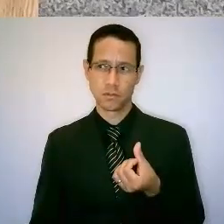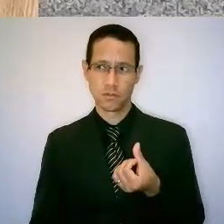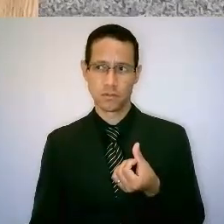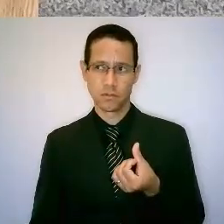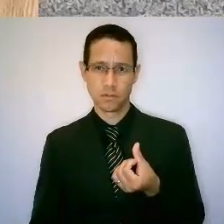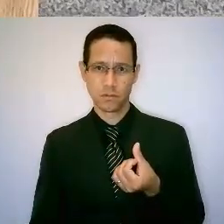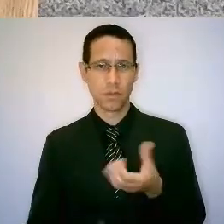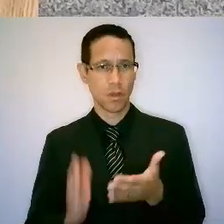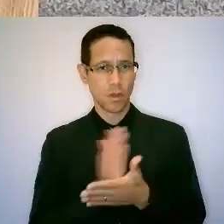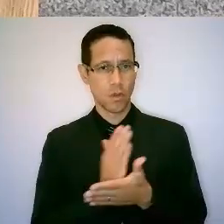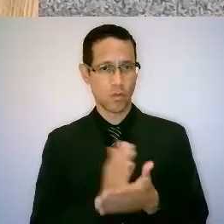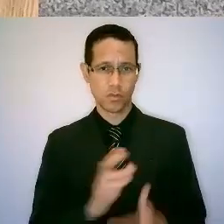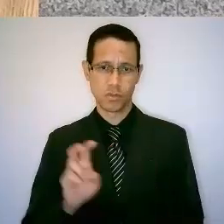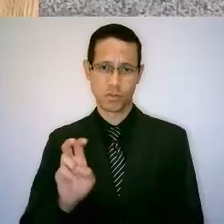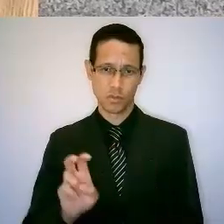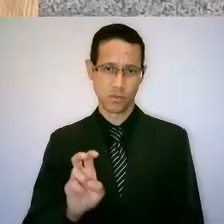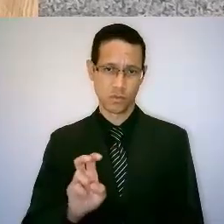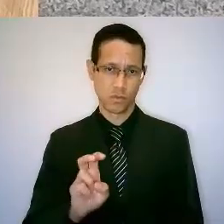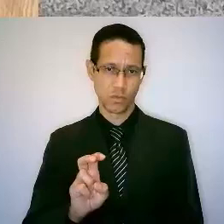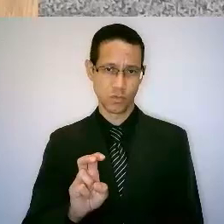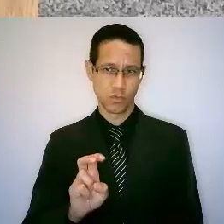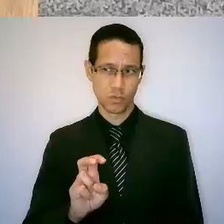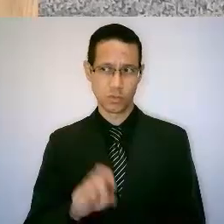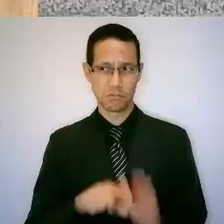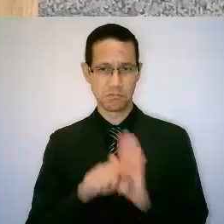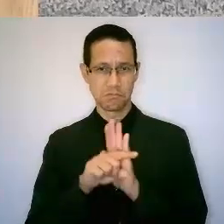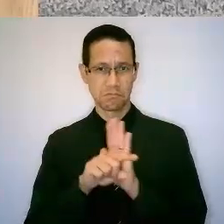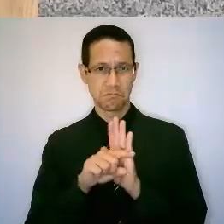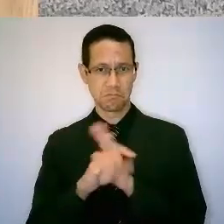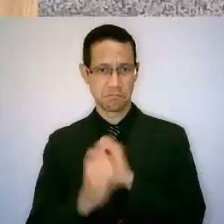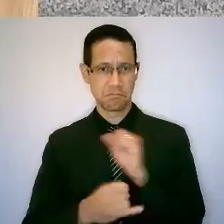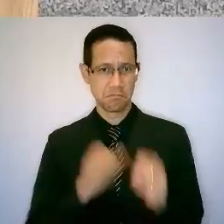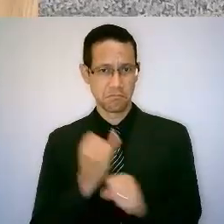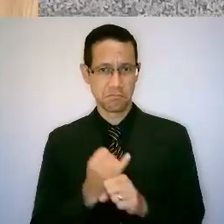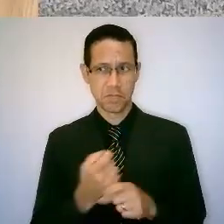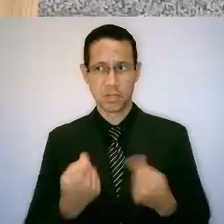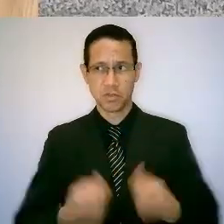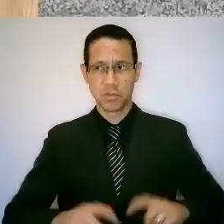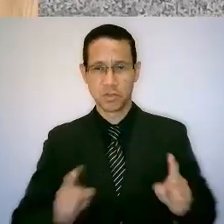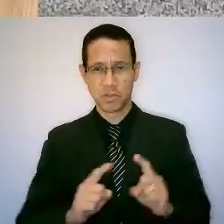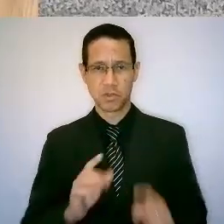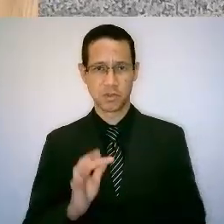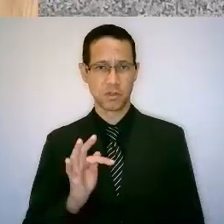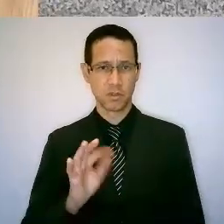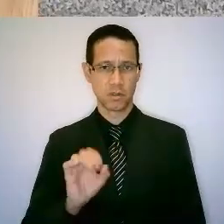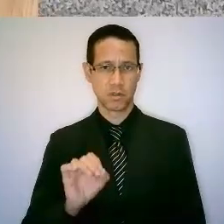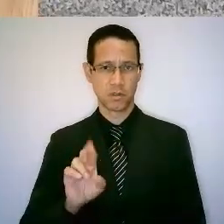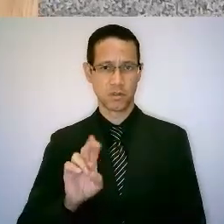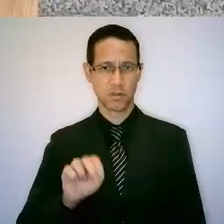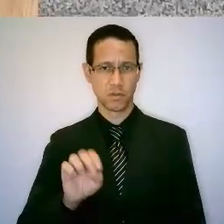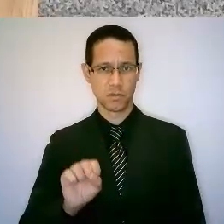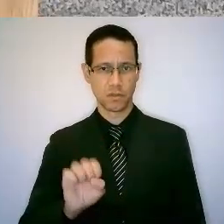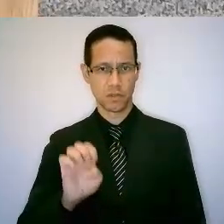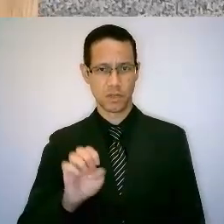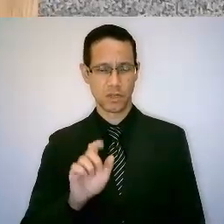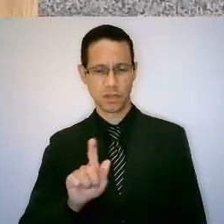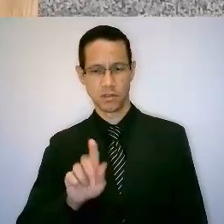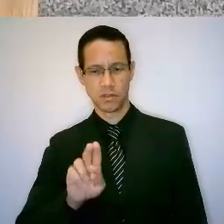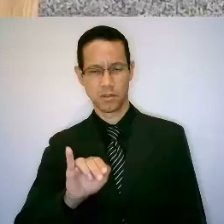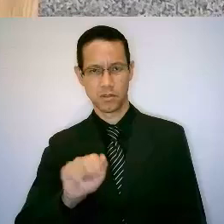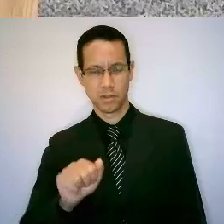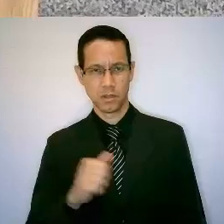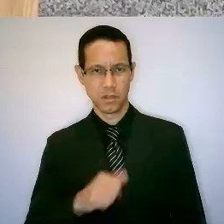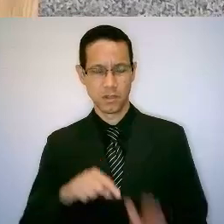modelos Uma Breve pesquisa de Internet Não há necessidade de um manual de balística forense ou de um guia de armamentos para chegarmos essa conclusão